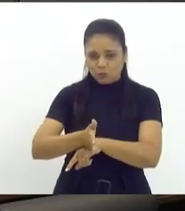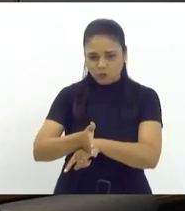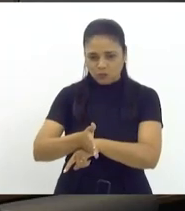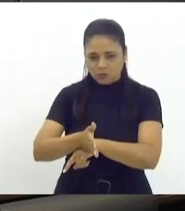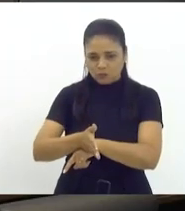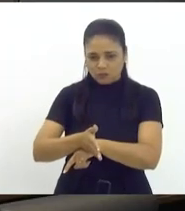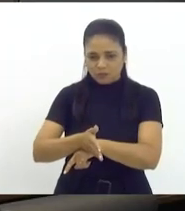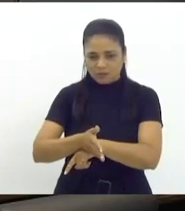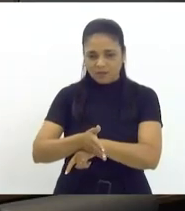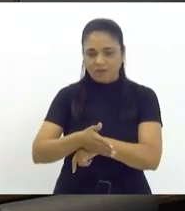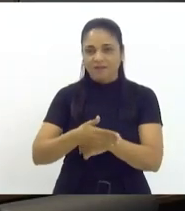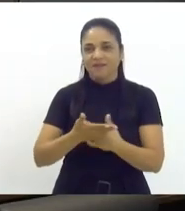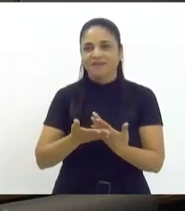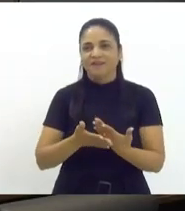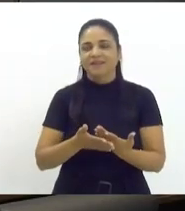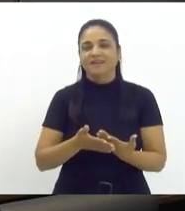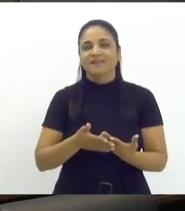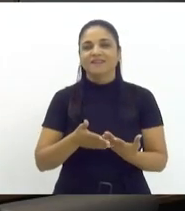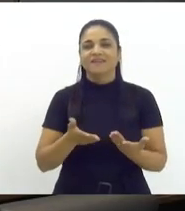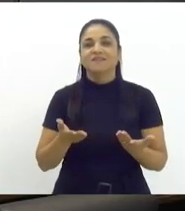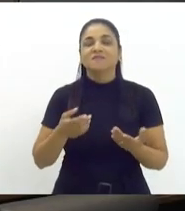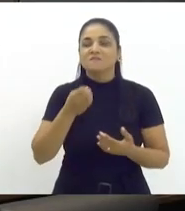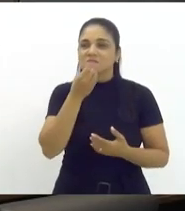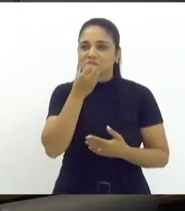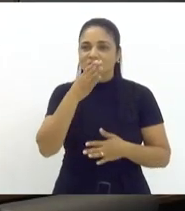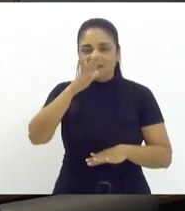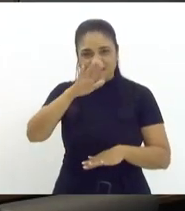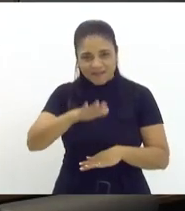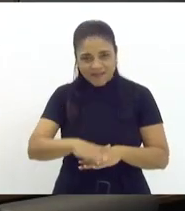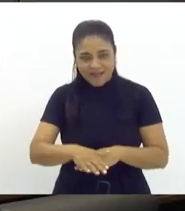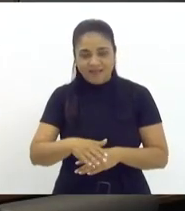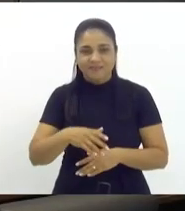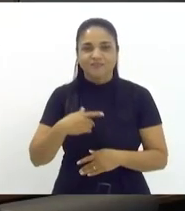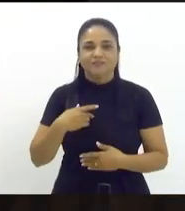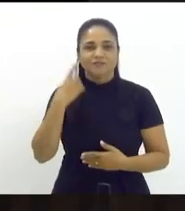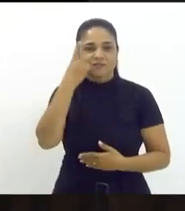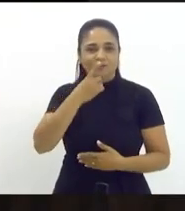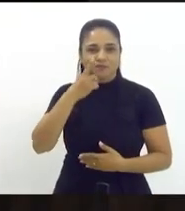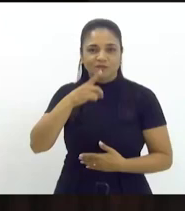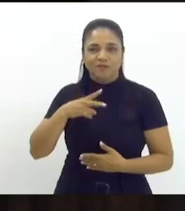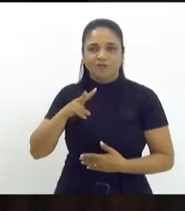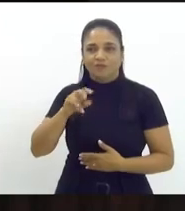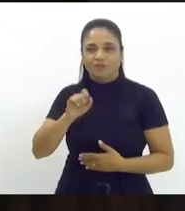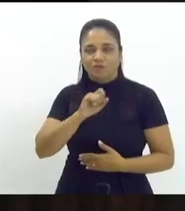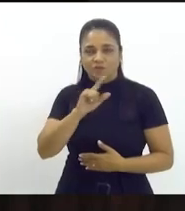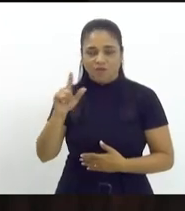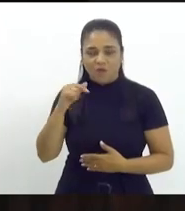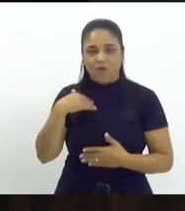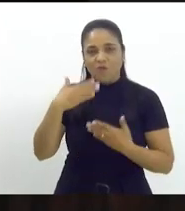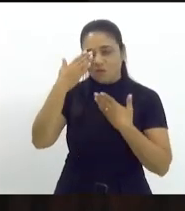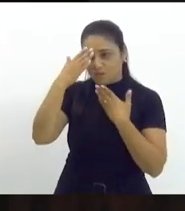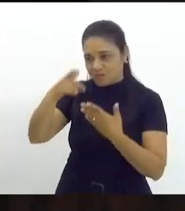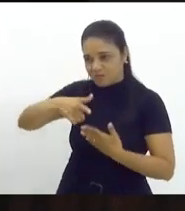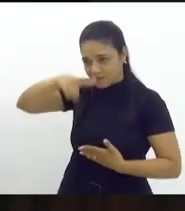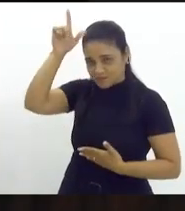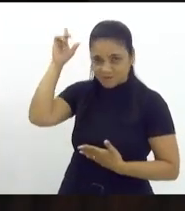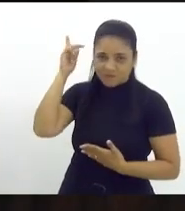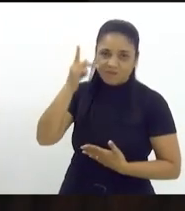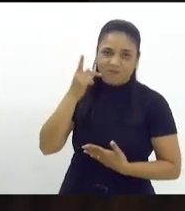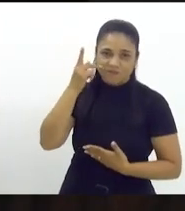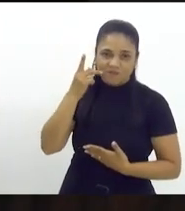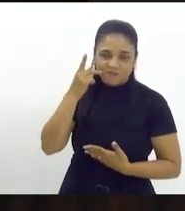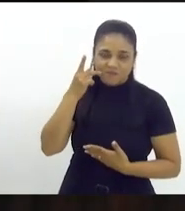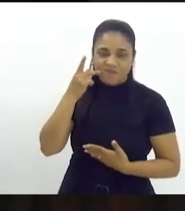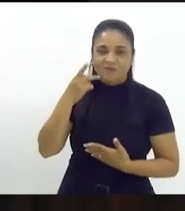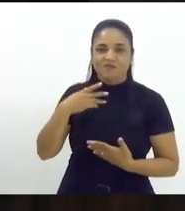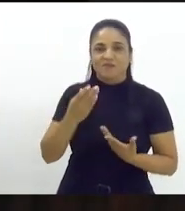Deputado Val da Ceasa Boa tarde Obrigado Deputado Luiz Paulo vou passar a presidência para meu amigo